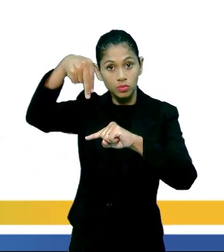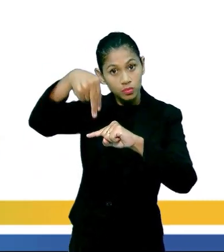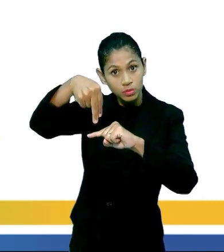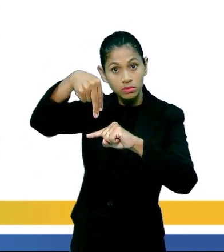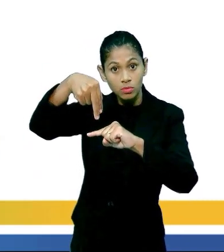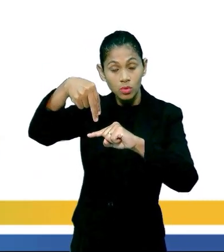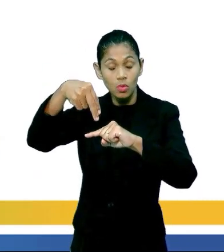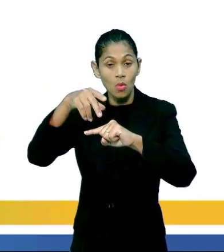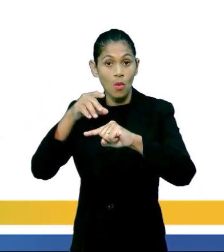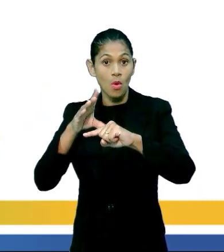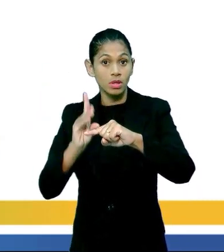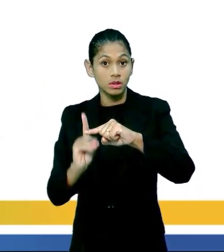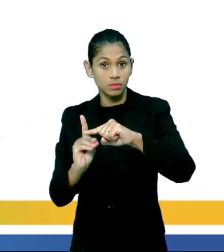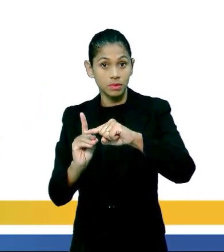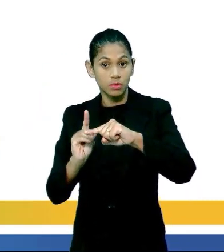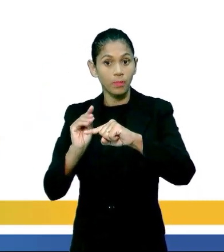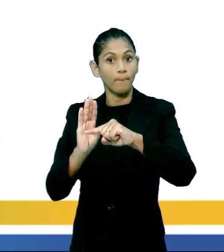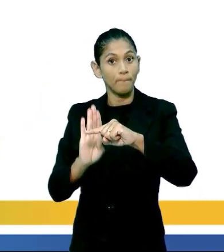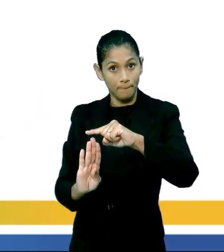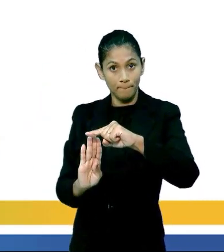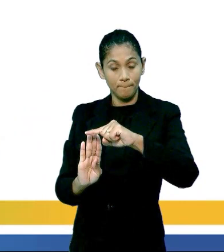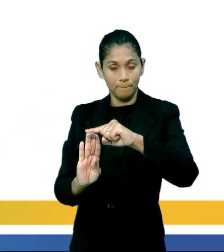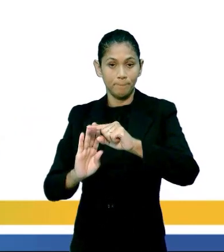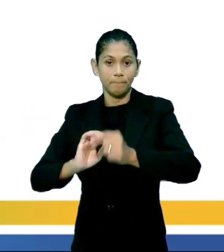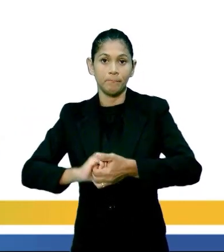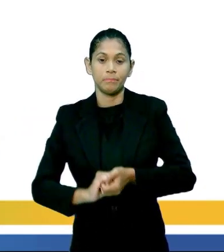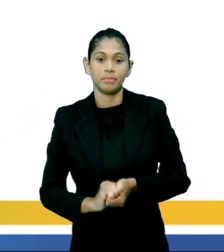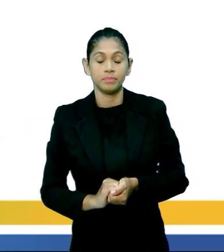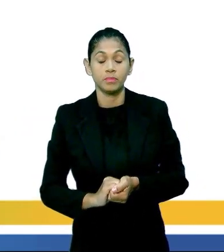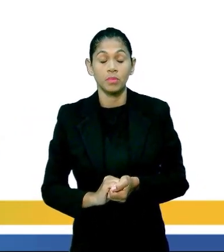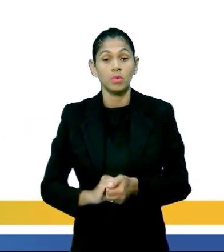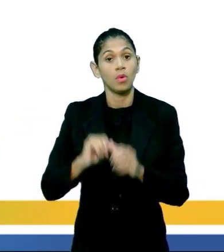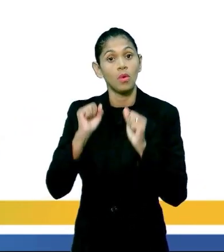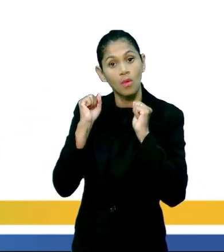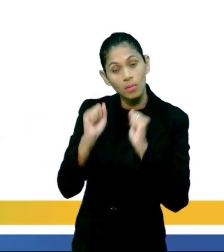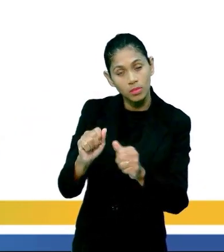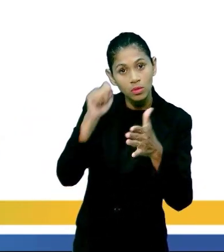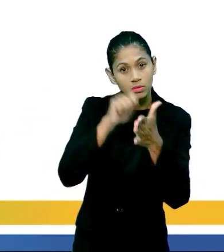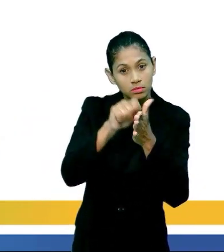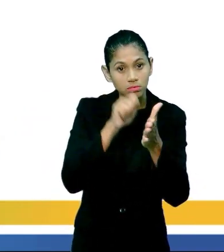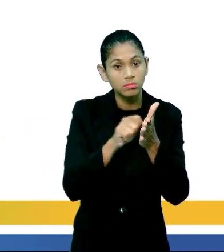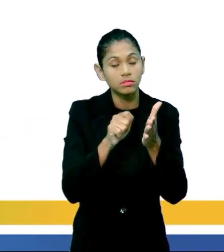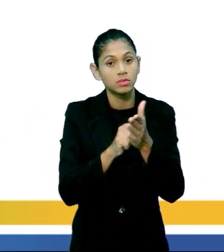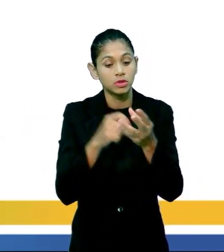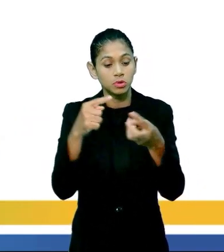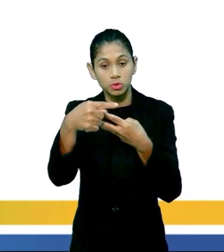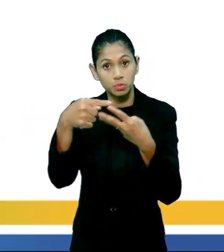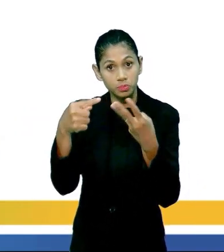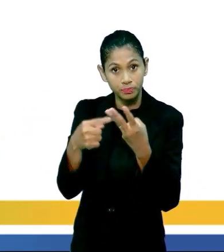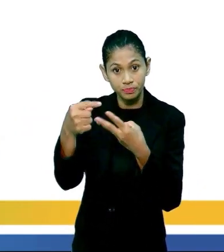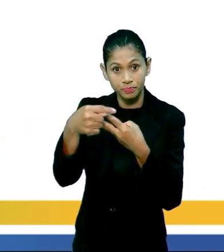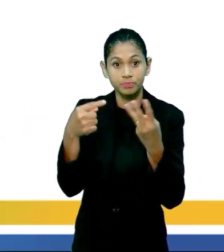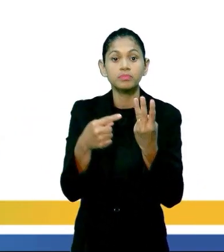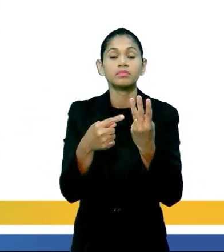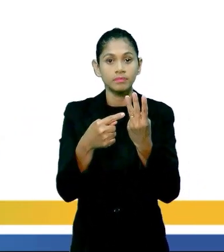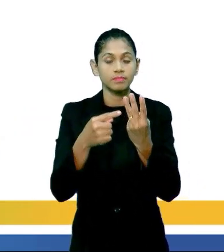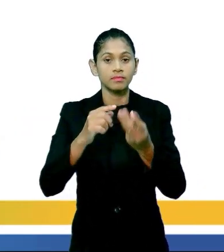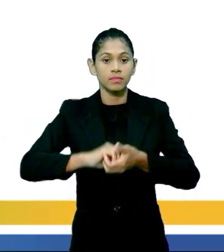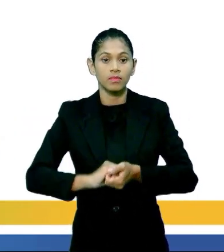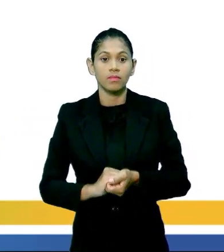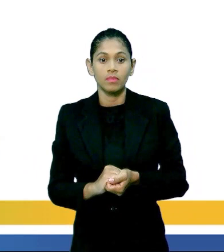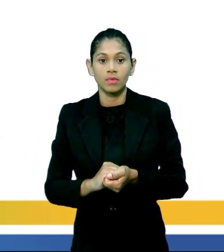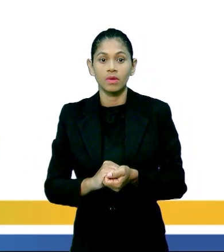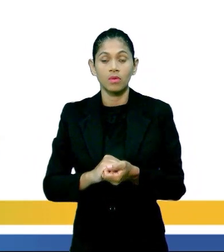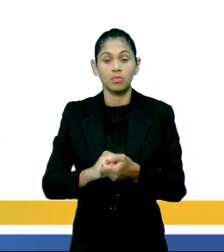Como exemplo, a razão entre os números 20 e 5 pode ser escrito dessas três maneiras, como o mais usual,